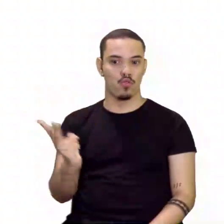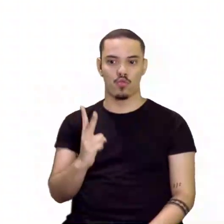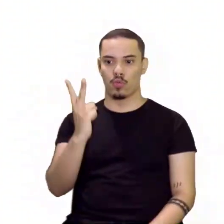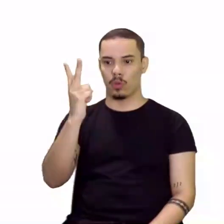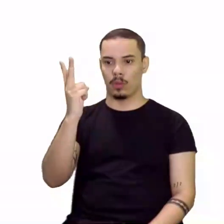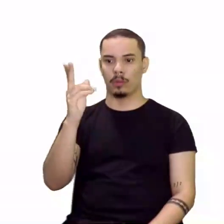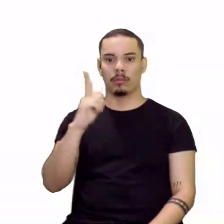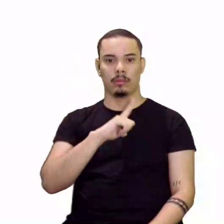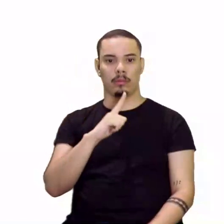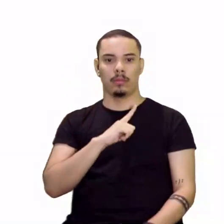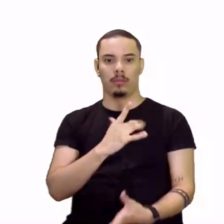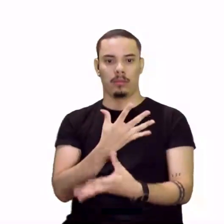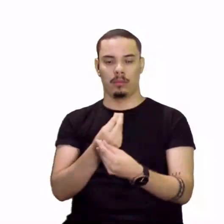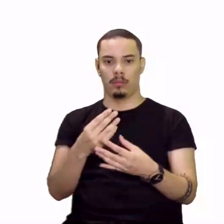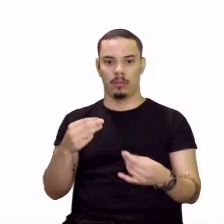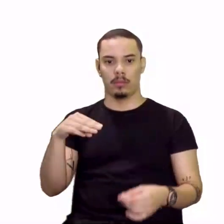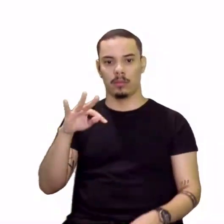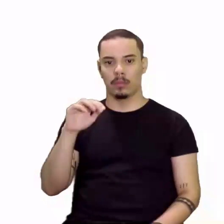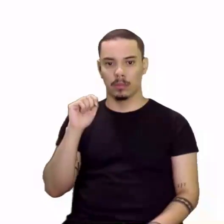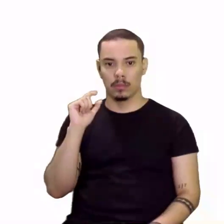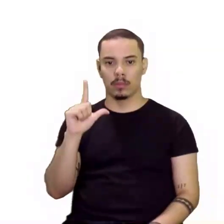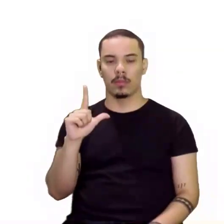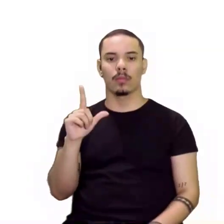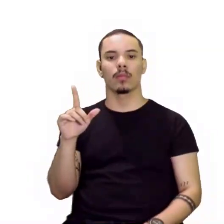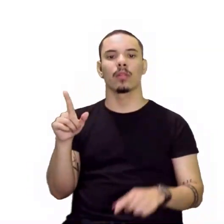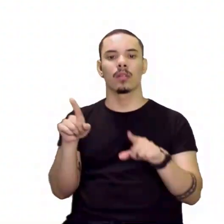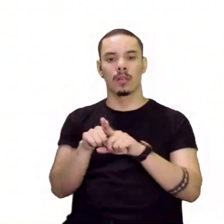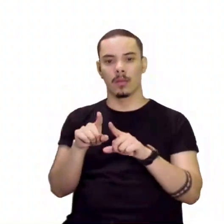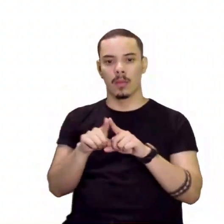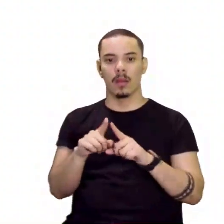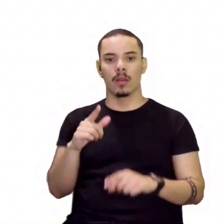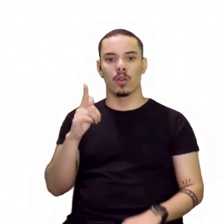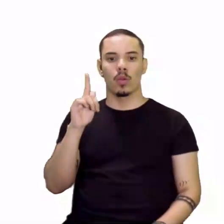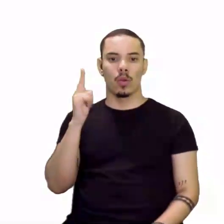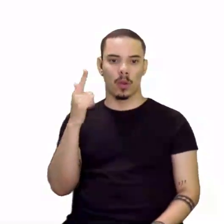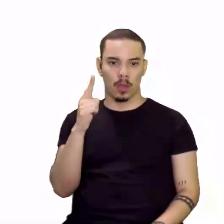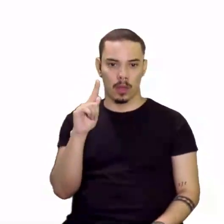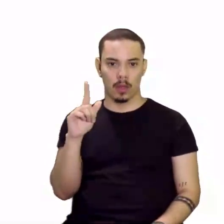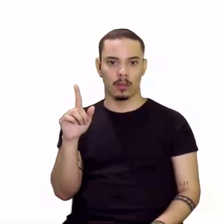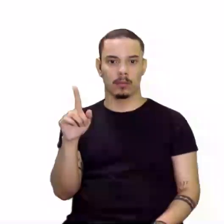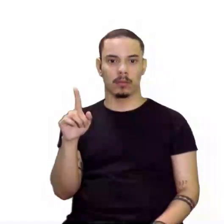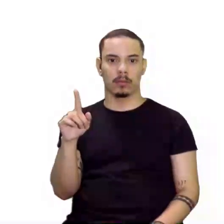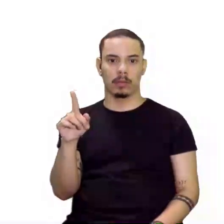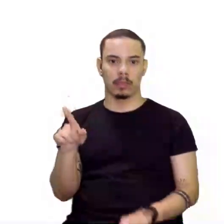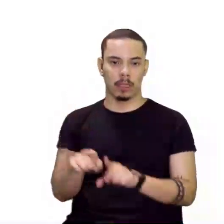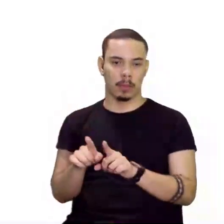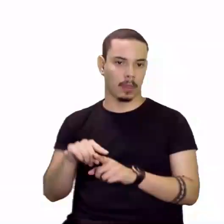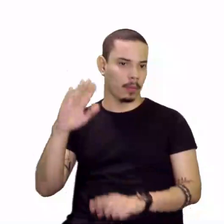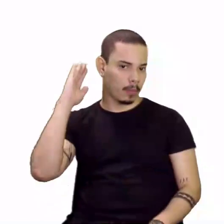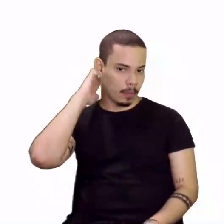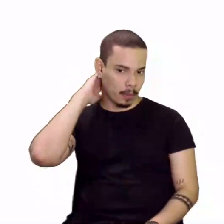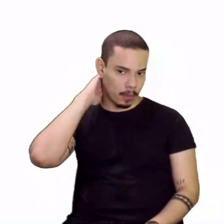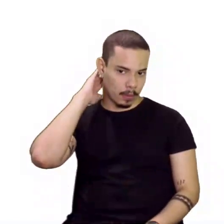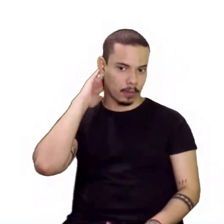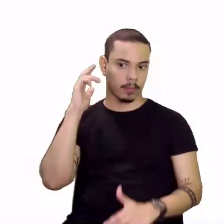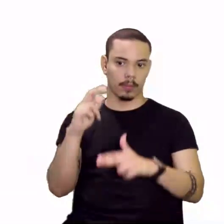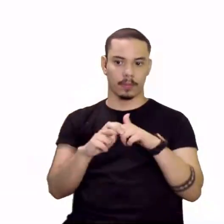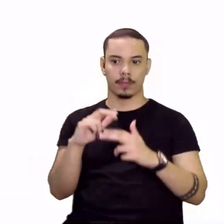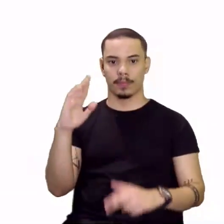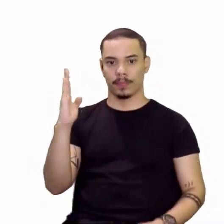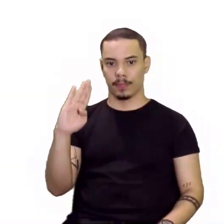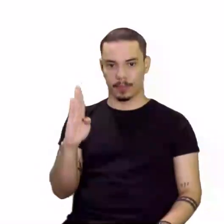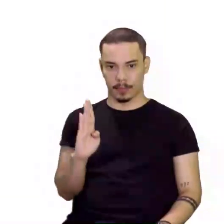minerais muito metálicos. Goiás também nós temos, que está aqui, ó. E aqui no Pará também. Portanto, o